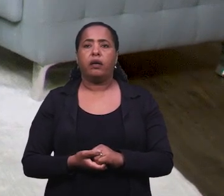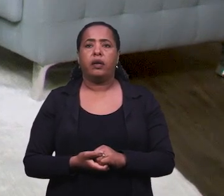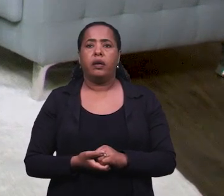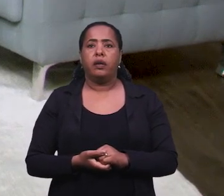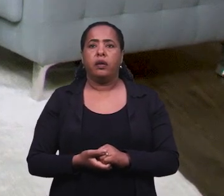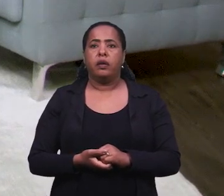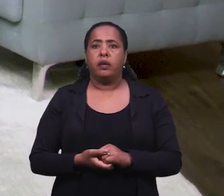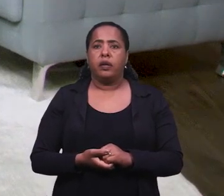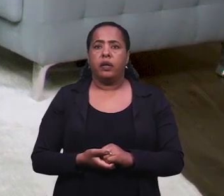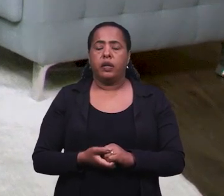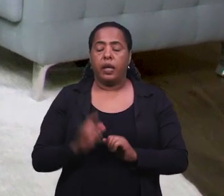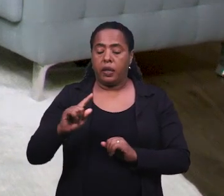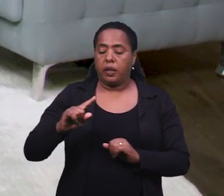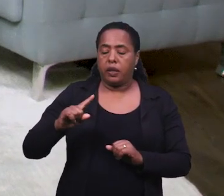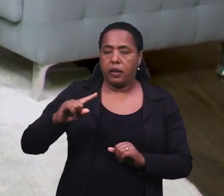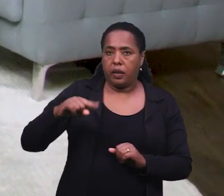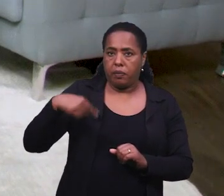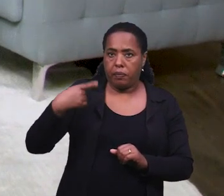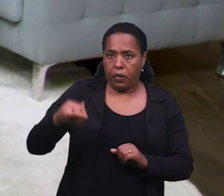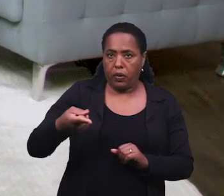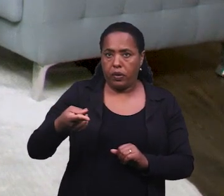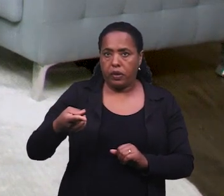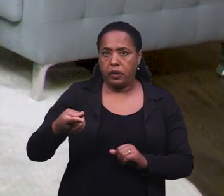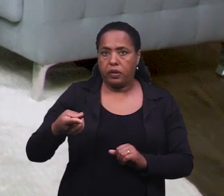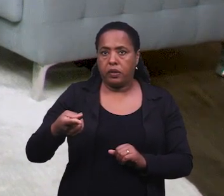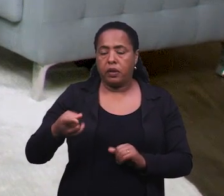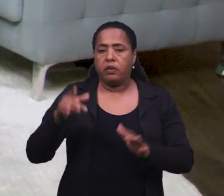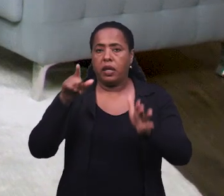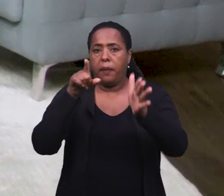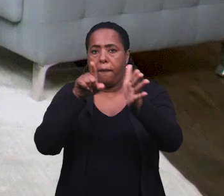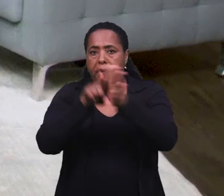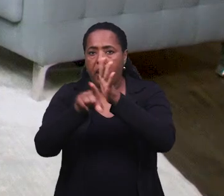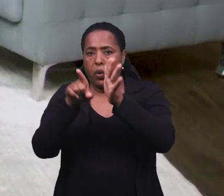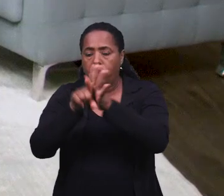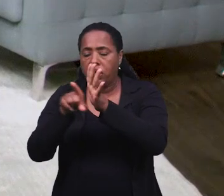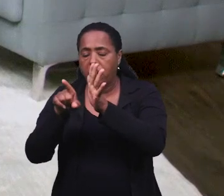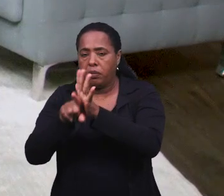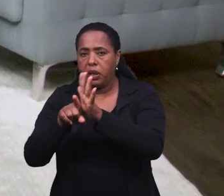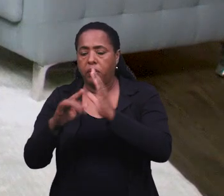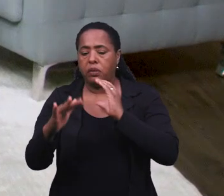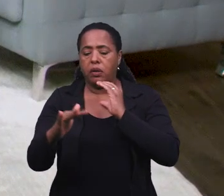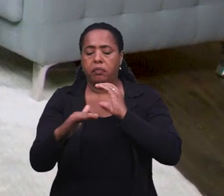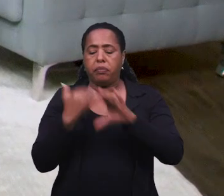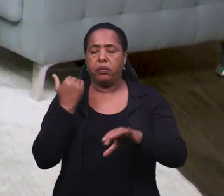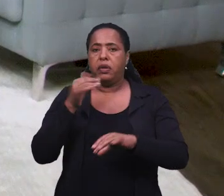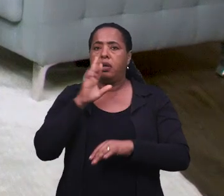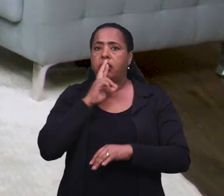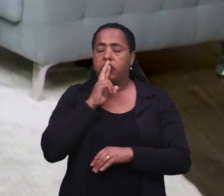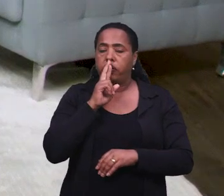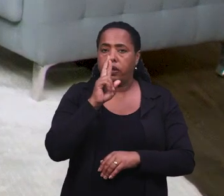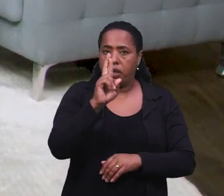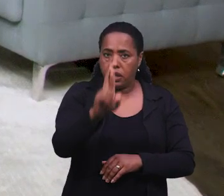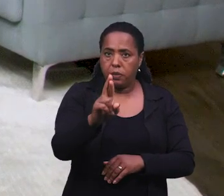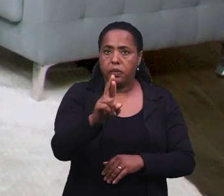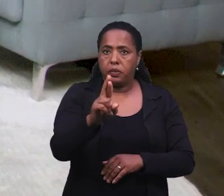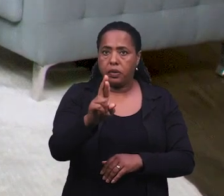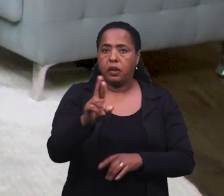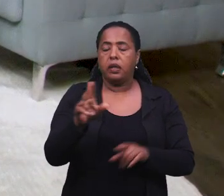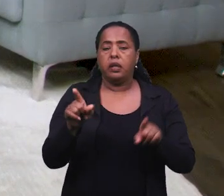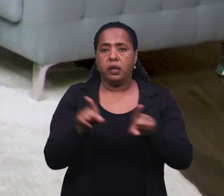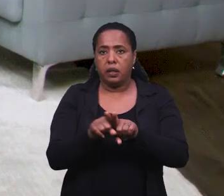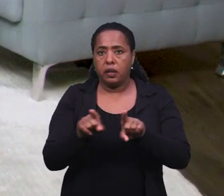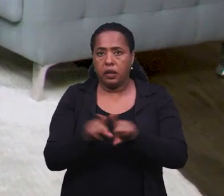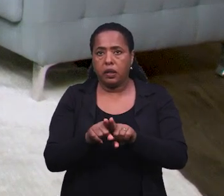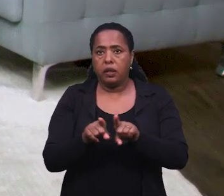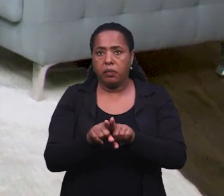conosco e que na igreja os nossos irmãos também precisam ter. Eu queria aprofundar um pouco esse